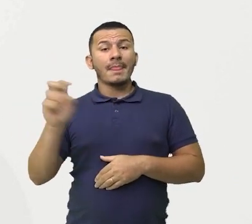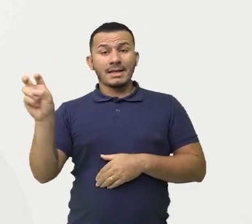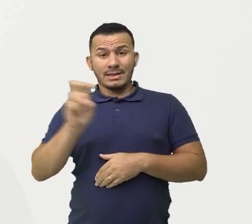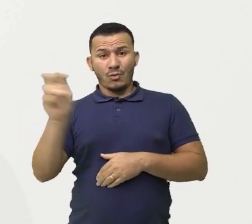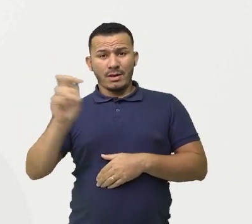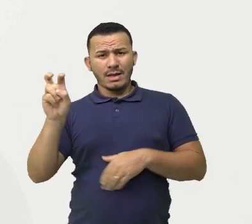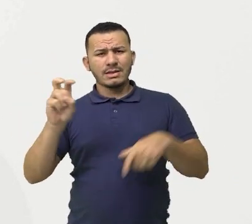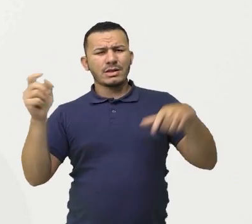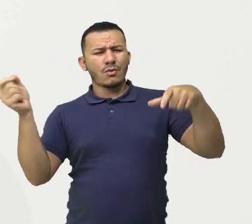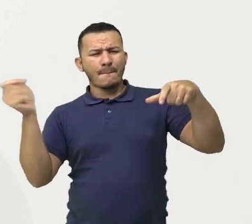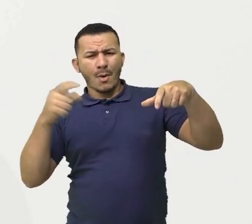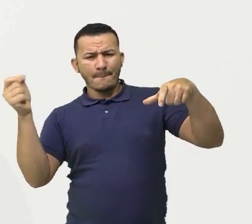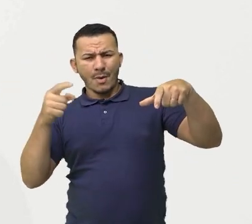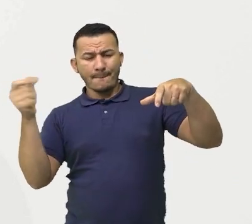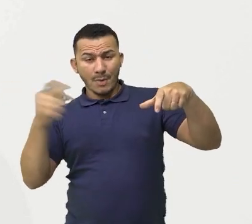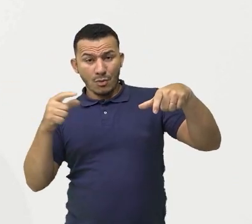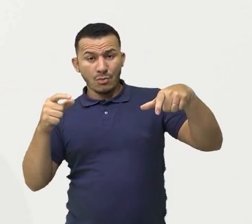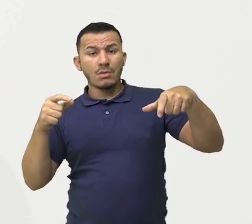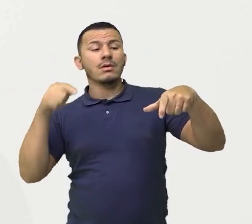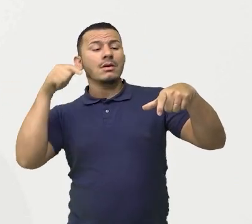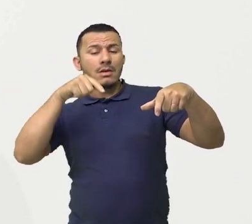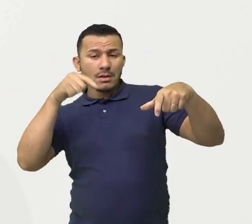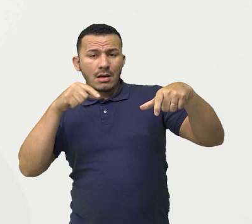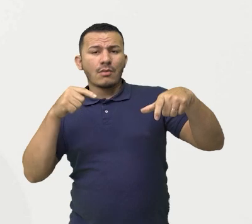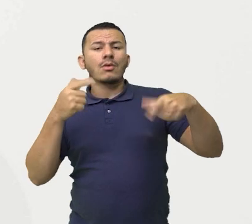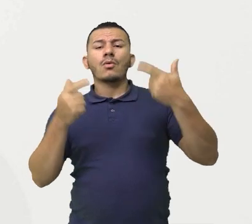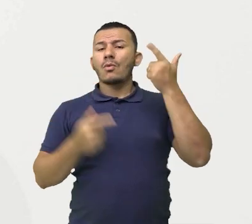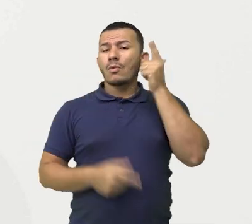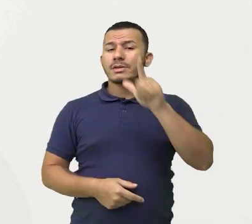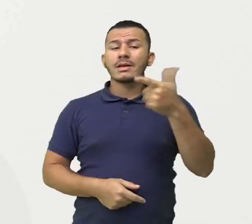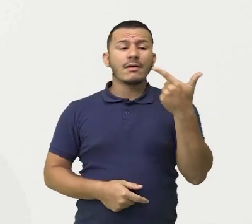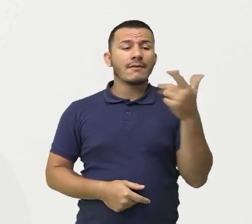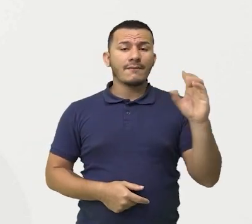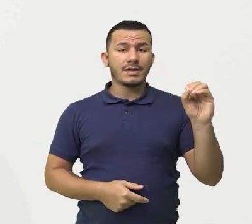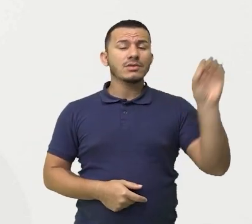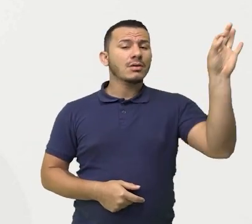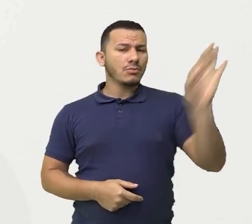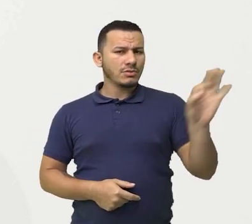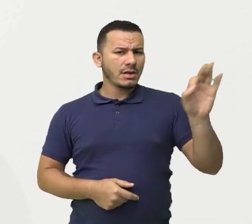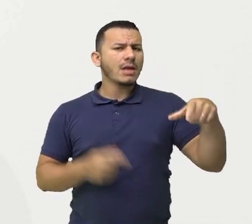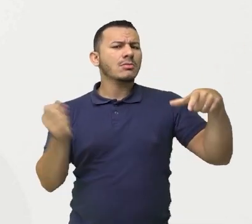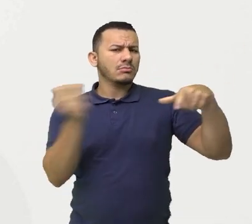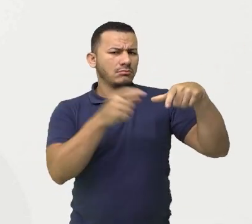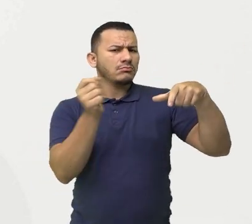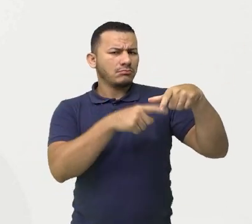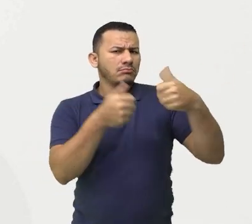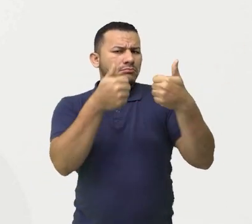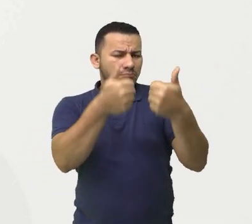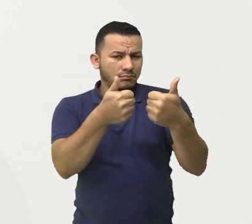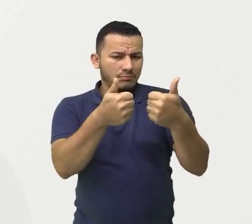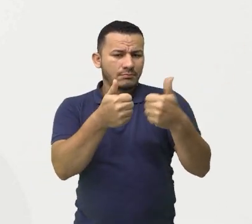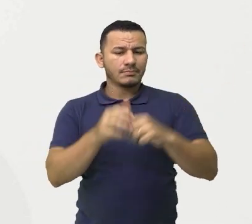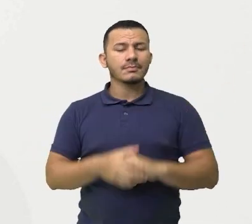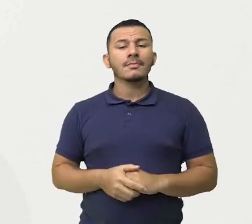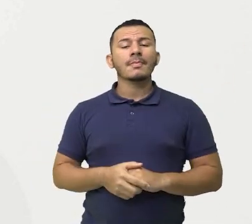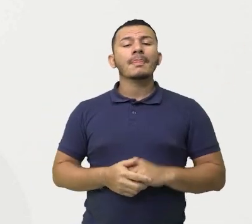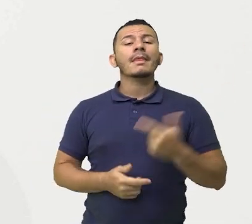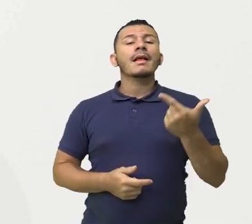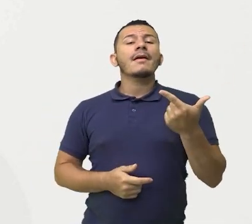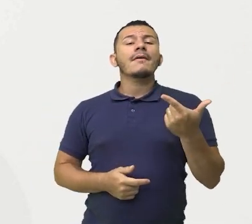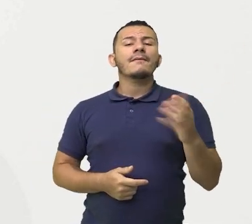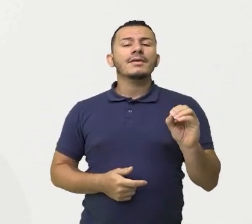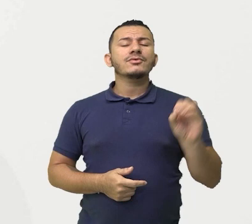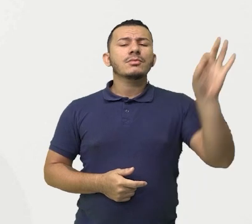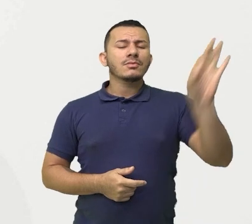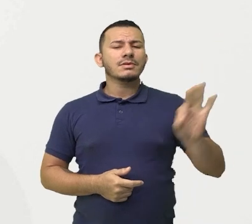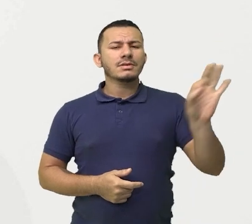55 faltas, dessas faltas, 20% ele converteu em gols, e esses